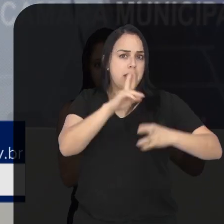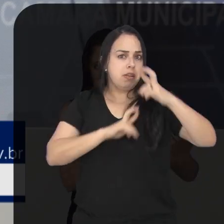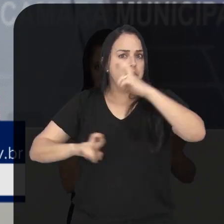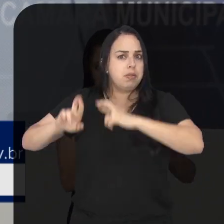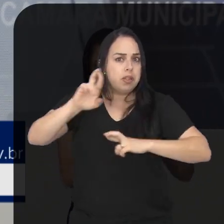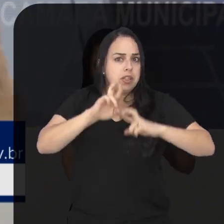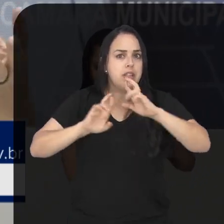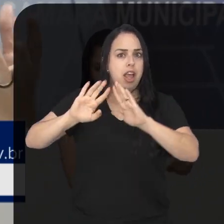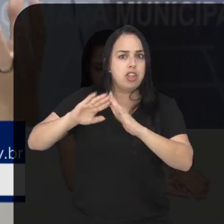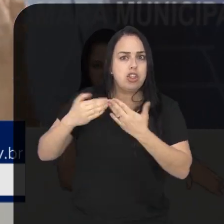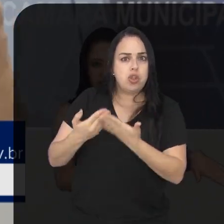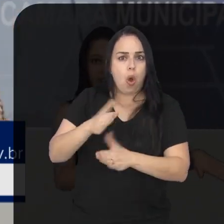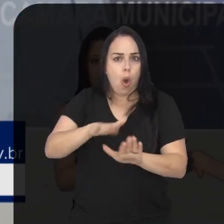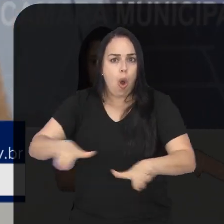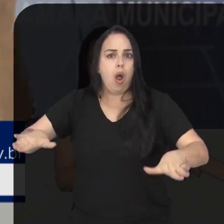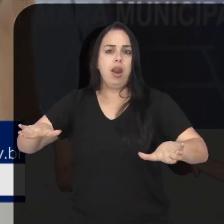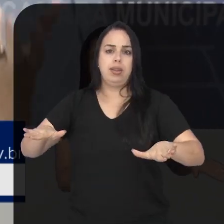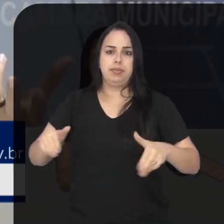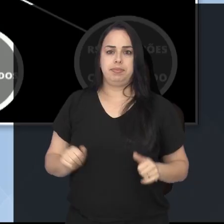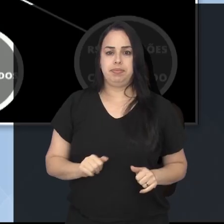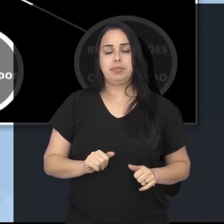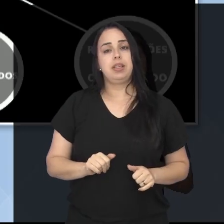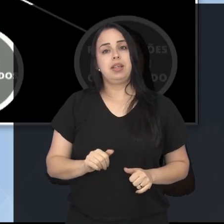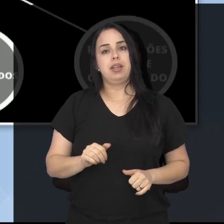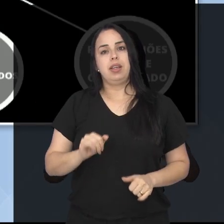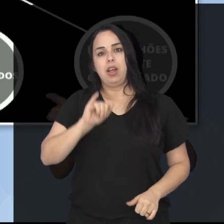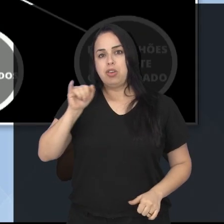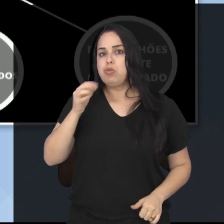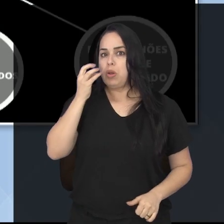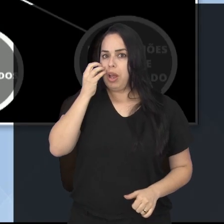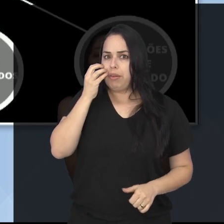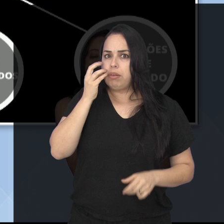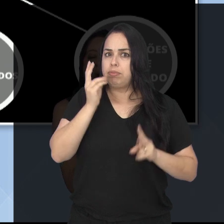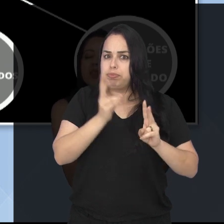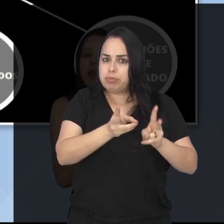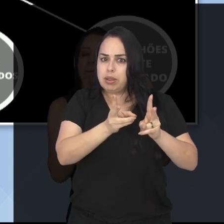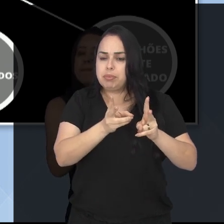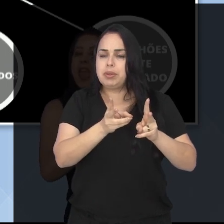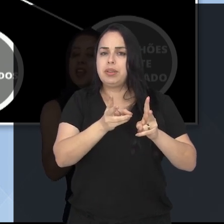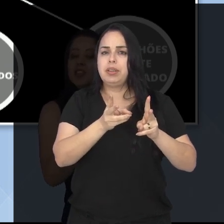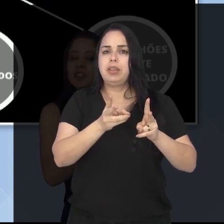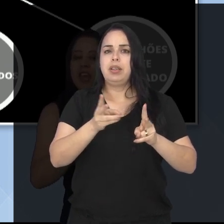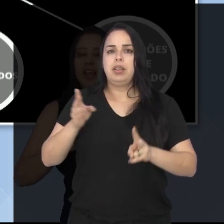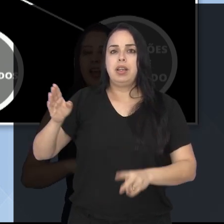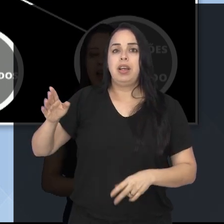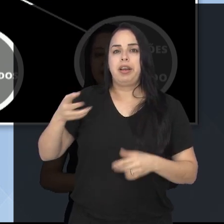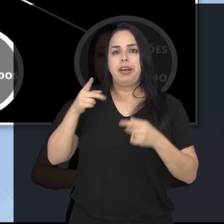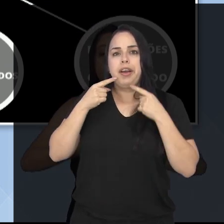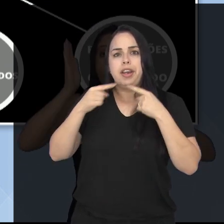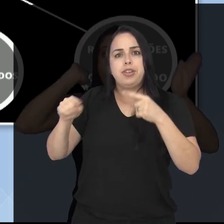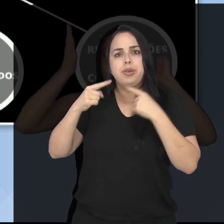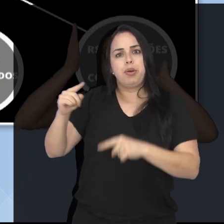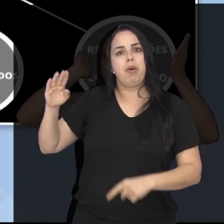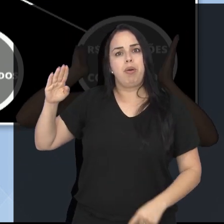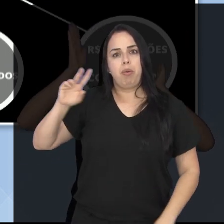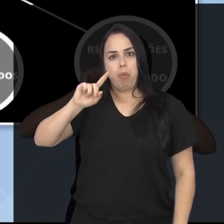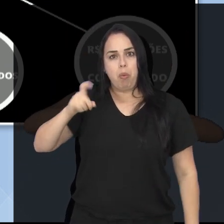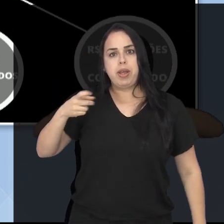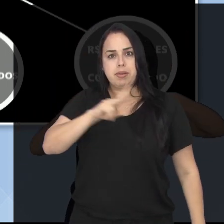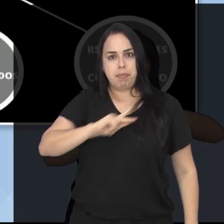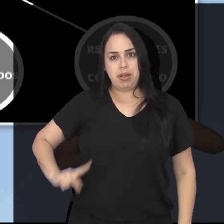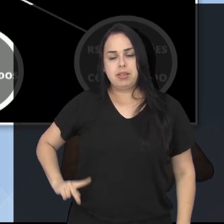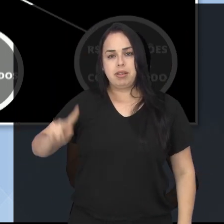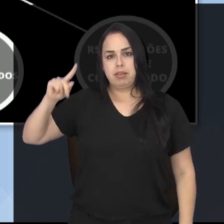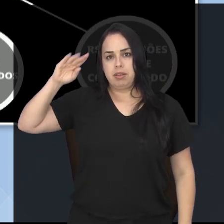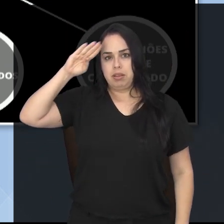fiscalize as creches terceirizadas do município Juliana ainda criticou ações do governo do ex-presidente Jair bolsonaro e